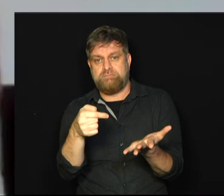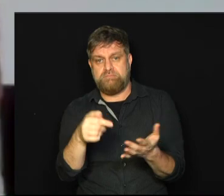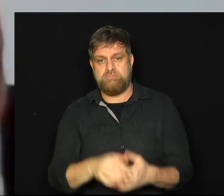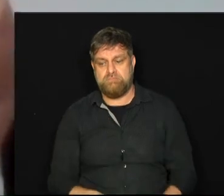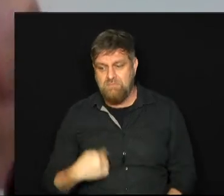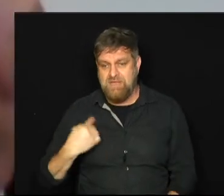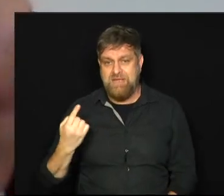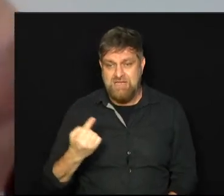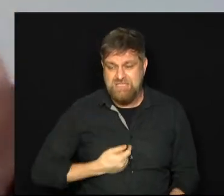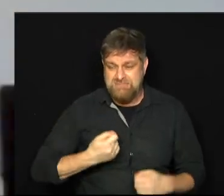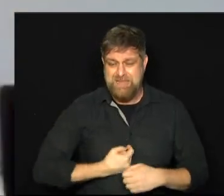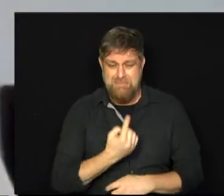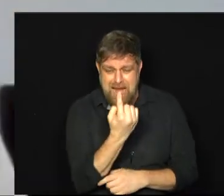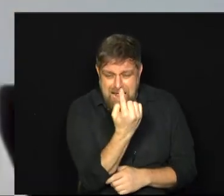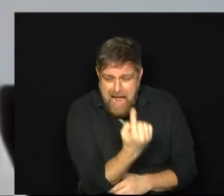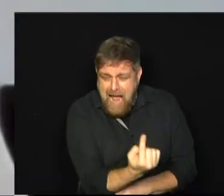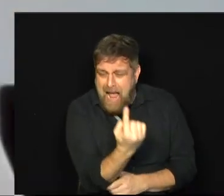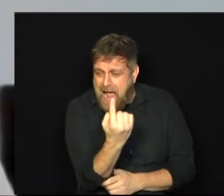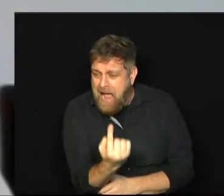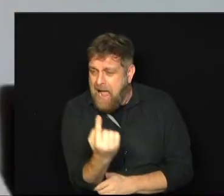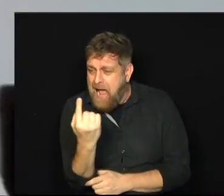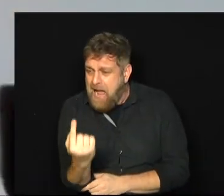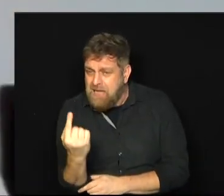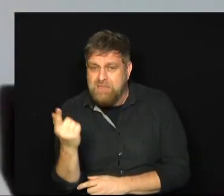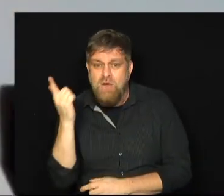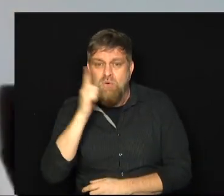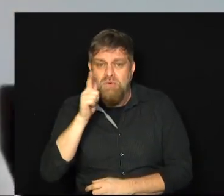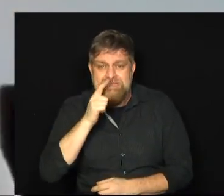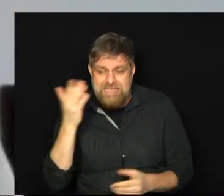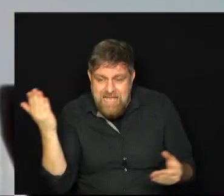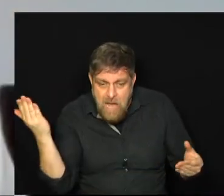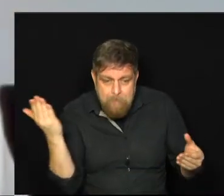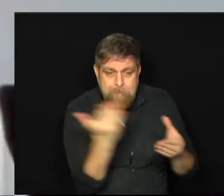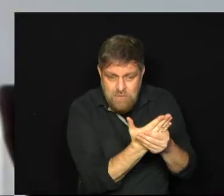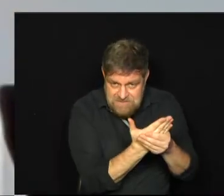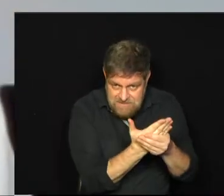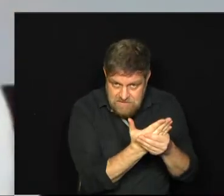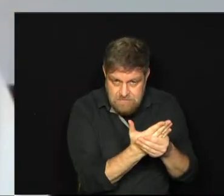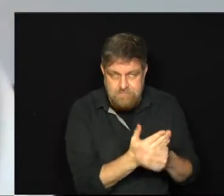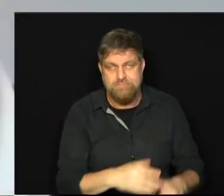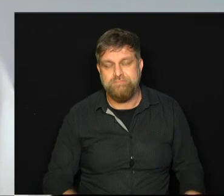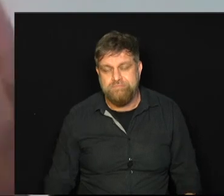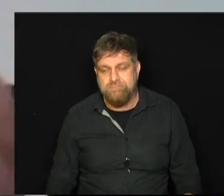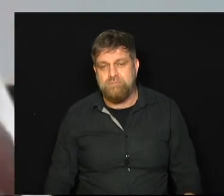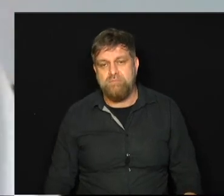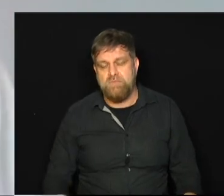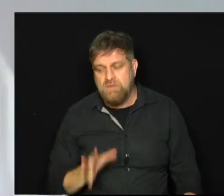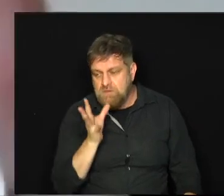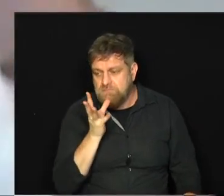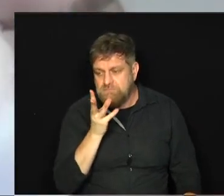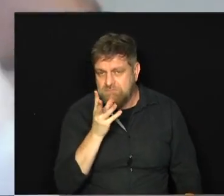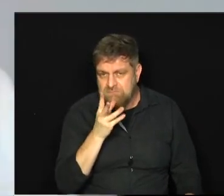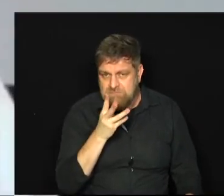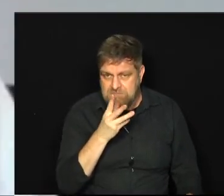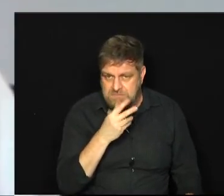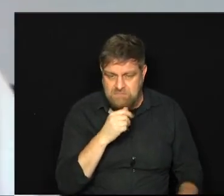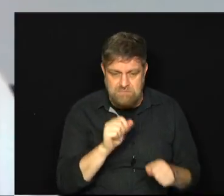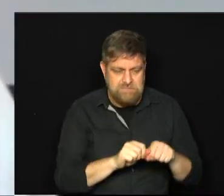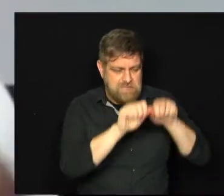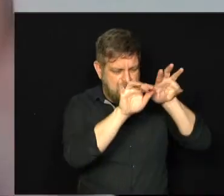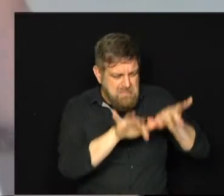Nós temos que abrir processo, a procarbazina, para cada doente. Para cada doente, abre um